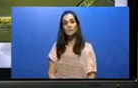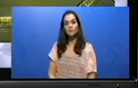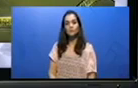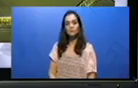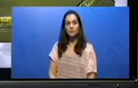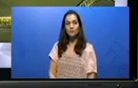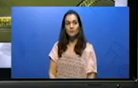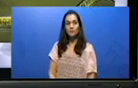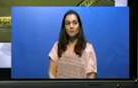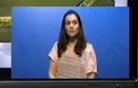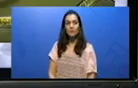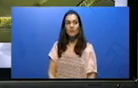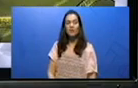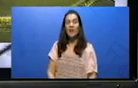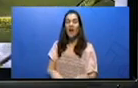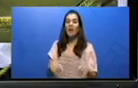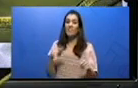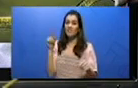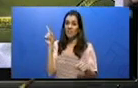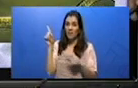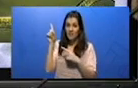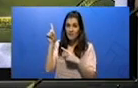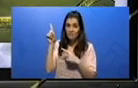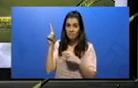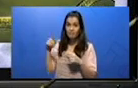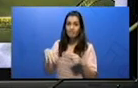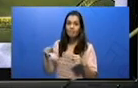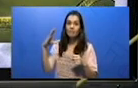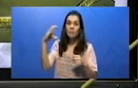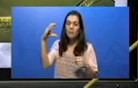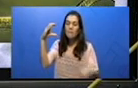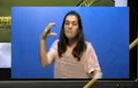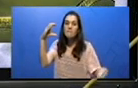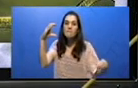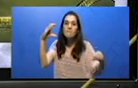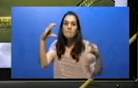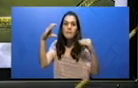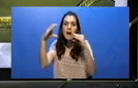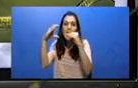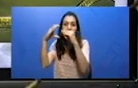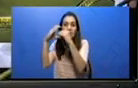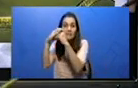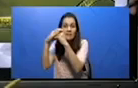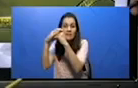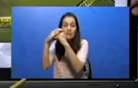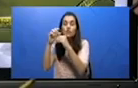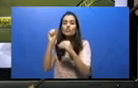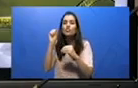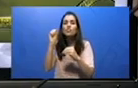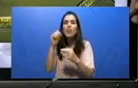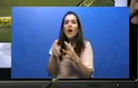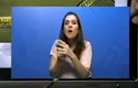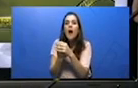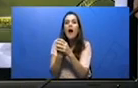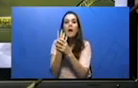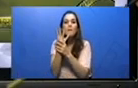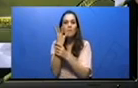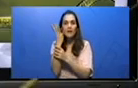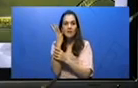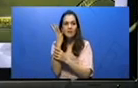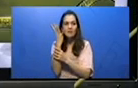Parasitas de plantas e animais. Como eu disse anteriormente, tanto plateumintos, vermes achatados, e os nemateumintos, que são vermes